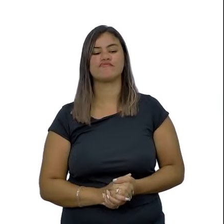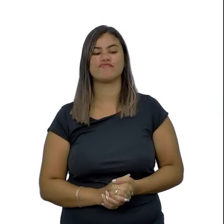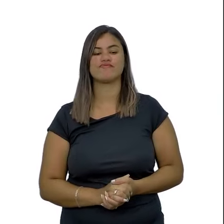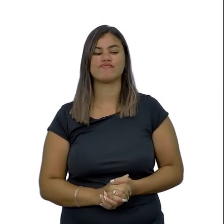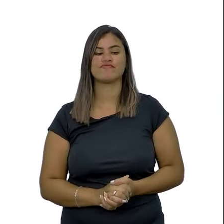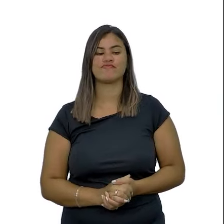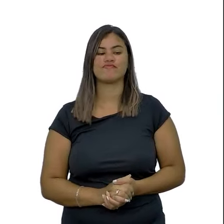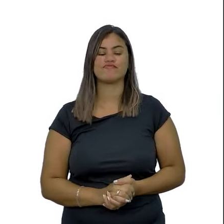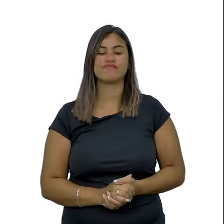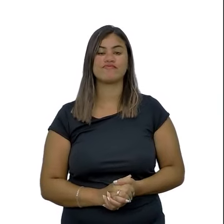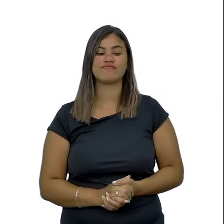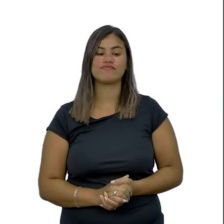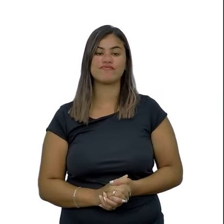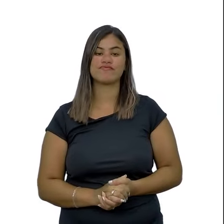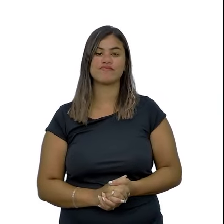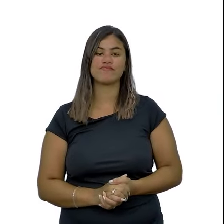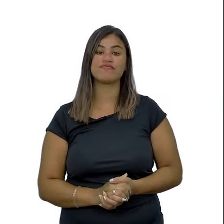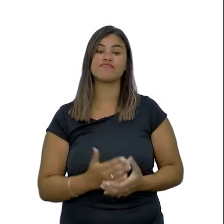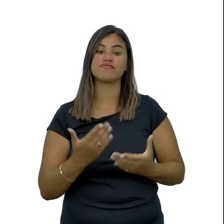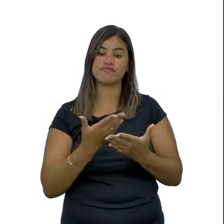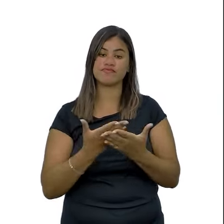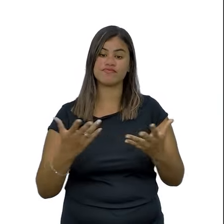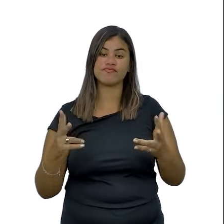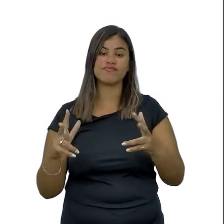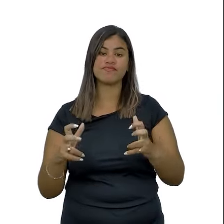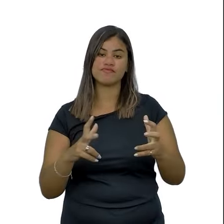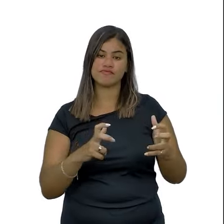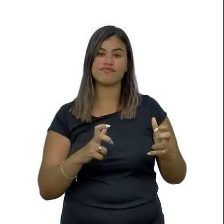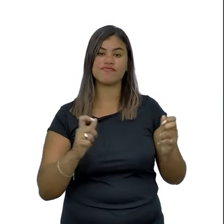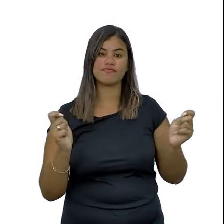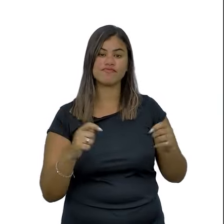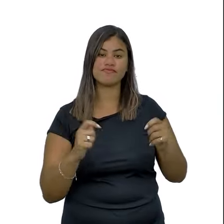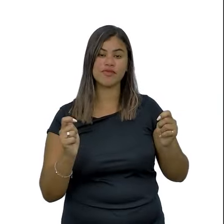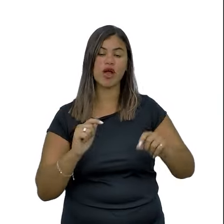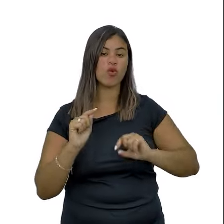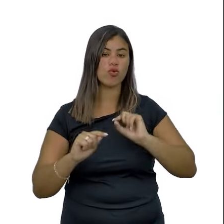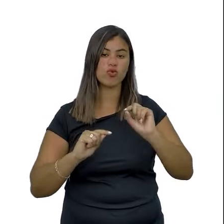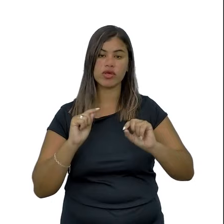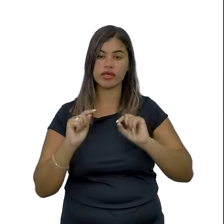Bom, como vocês puderam perceber,